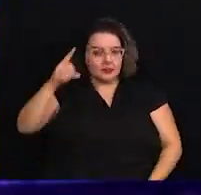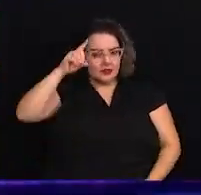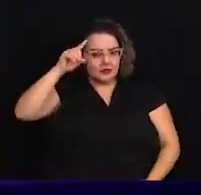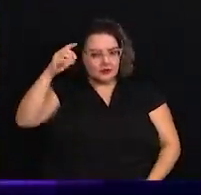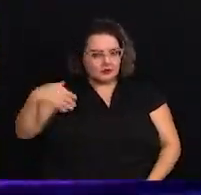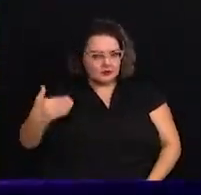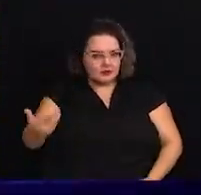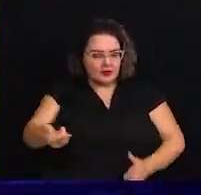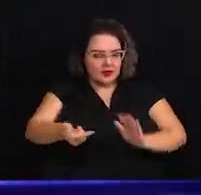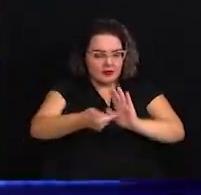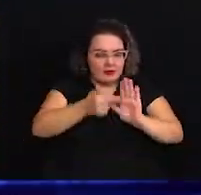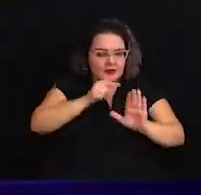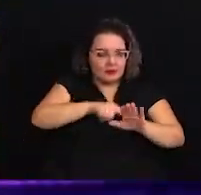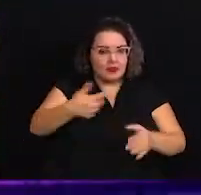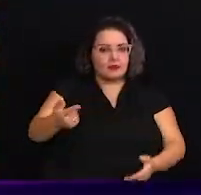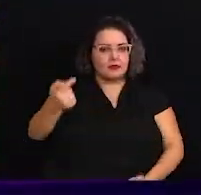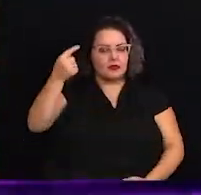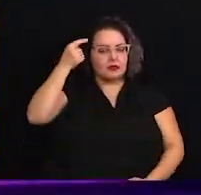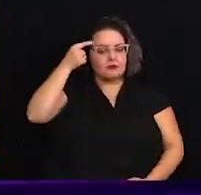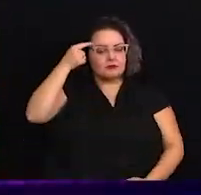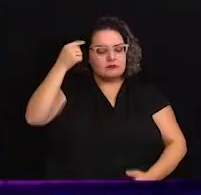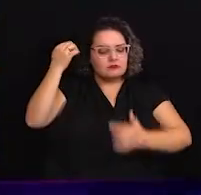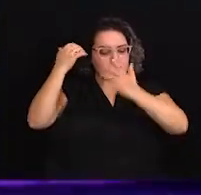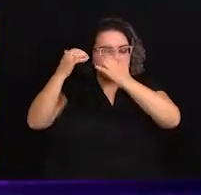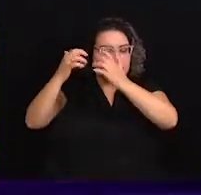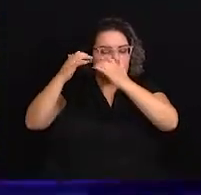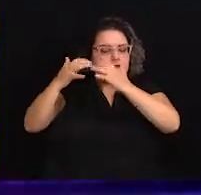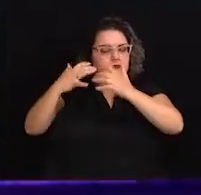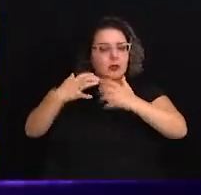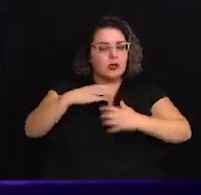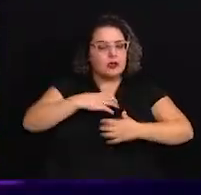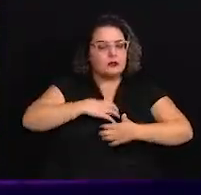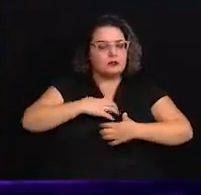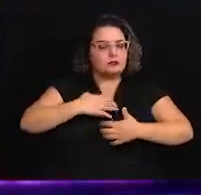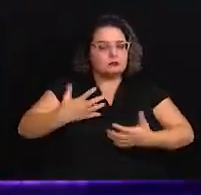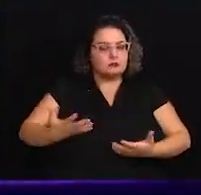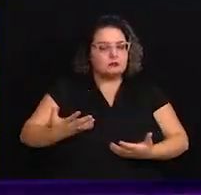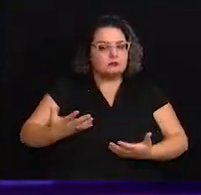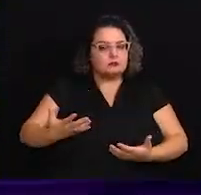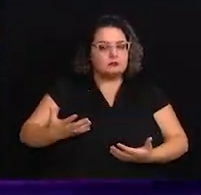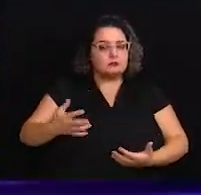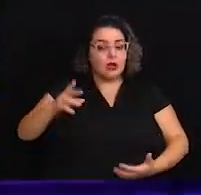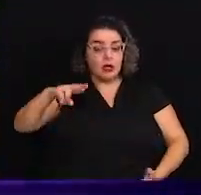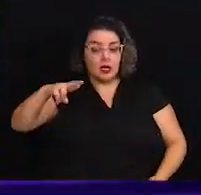essa reflexão da emoção, do emocional,